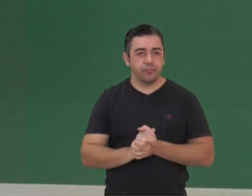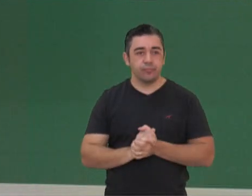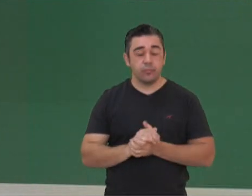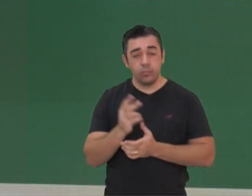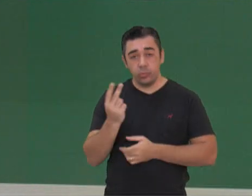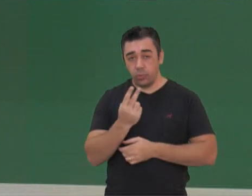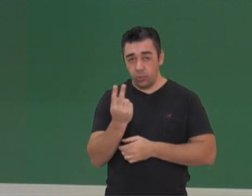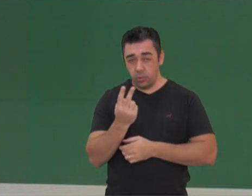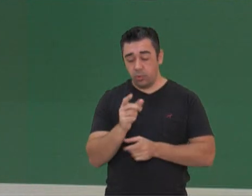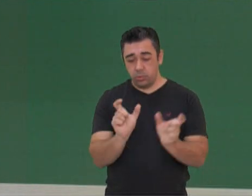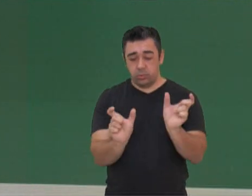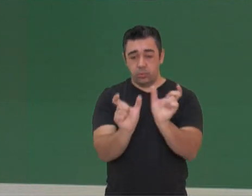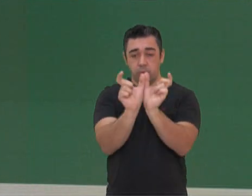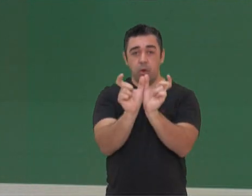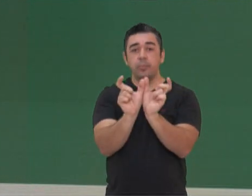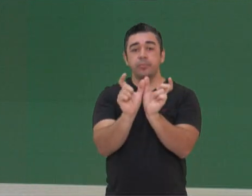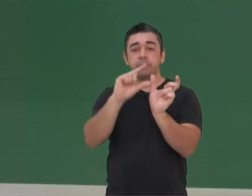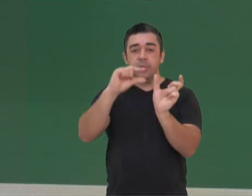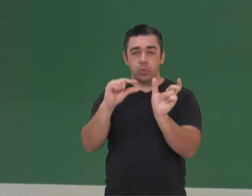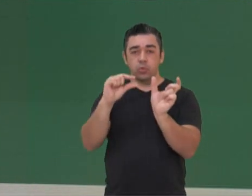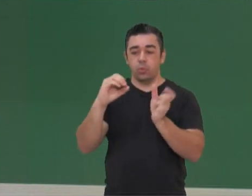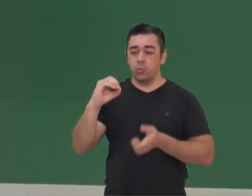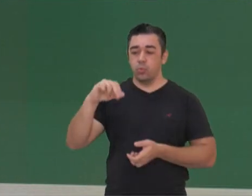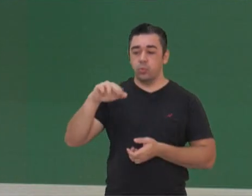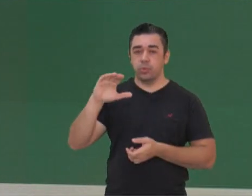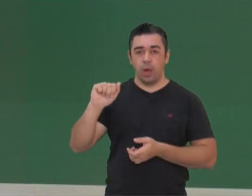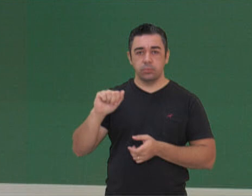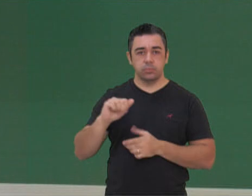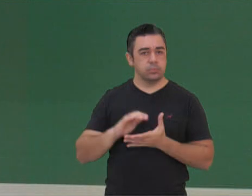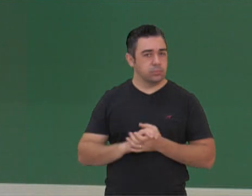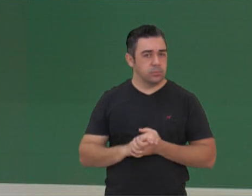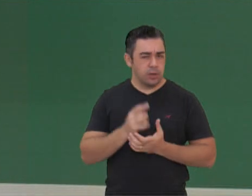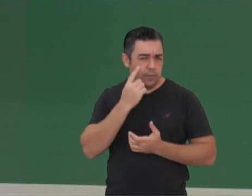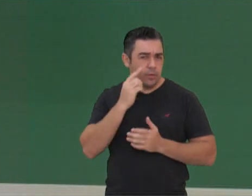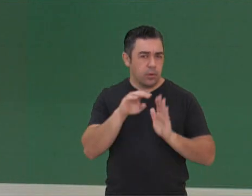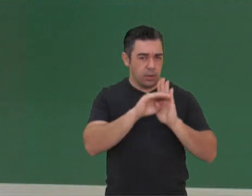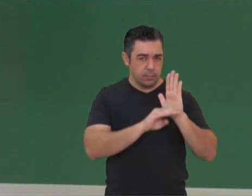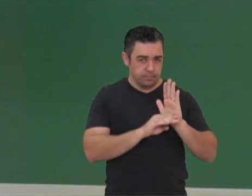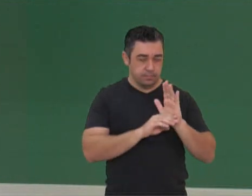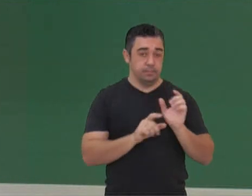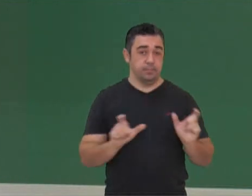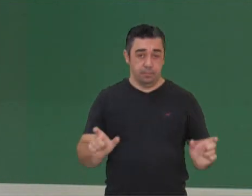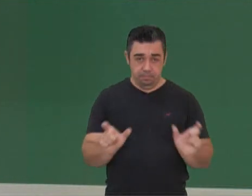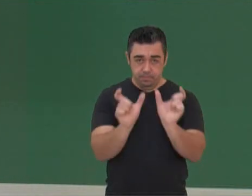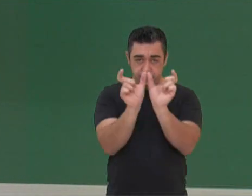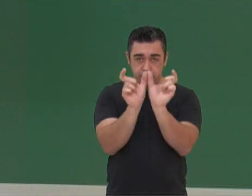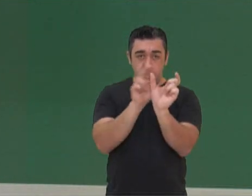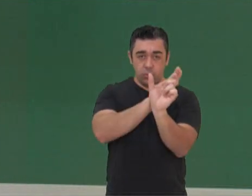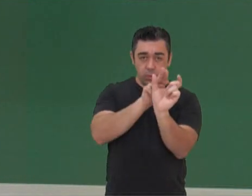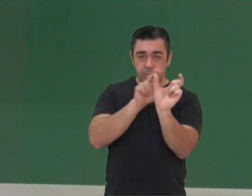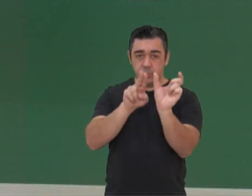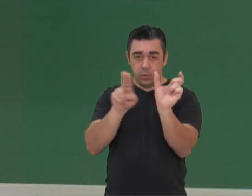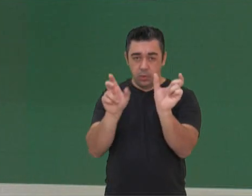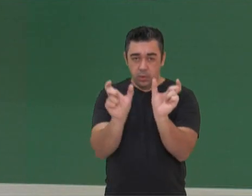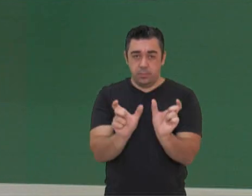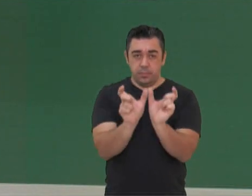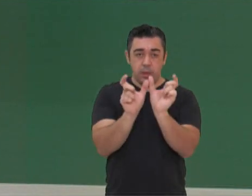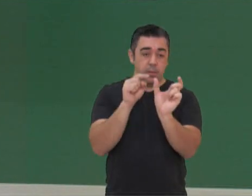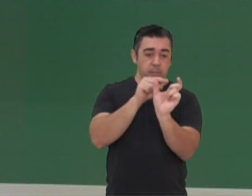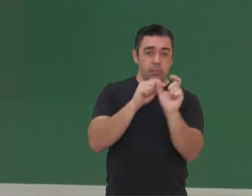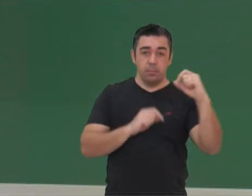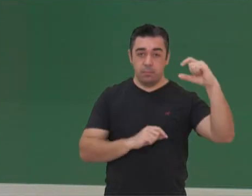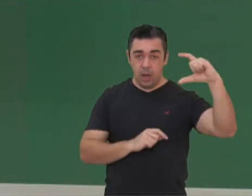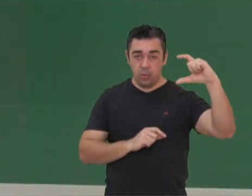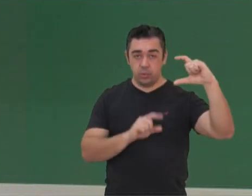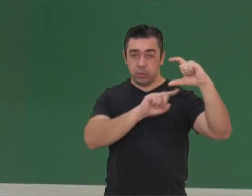segundo nome, ele tem que estar com a letra minúscula. Então, a gente já viu algumas regras, ó, 2 nomes, primeiro nome com letra maiúscula,